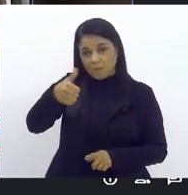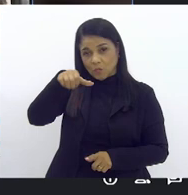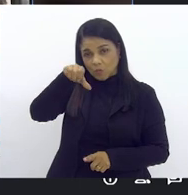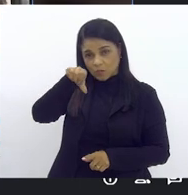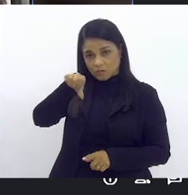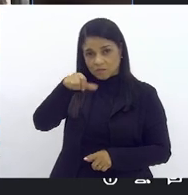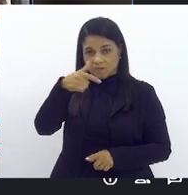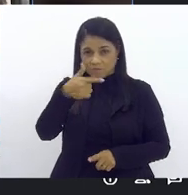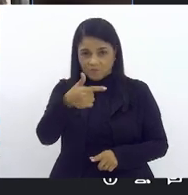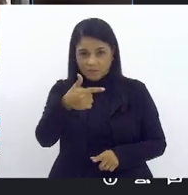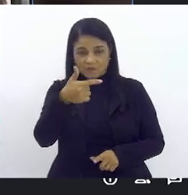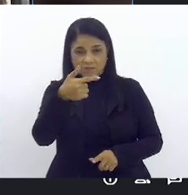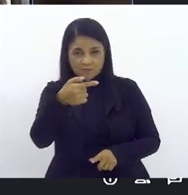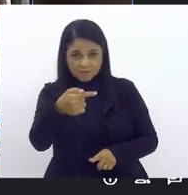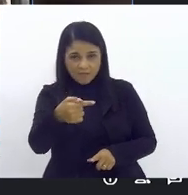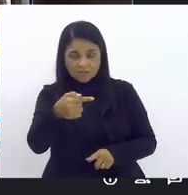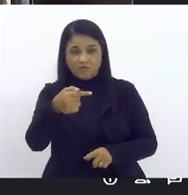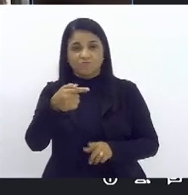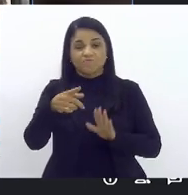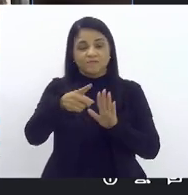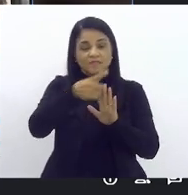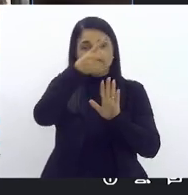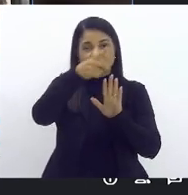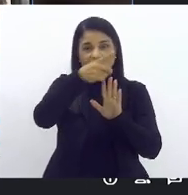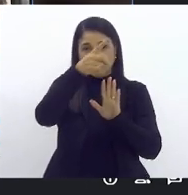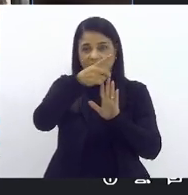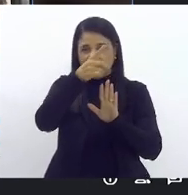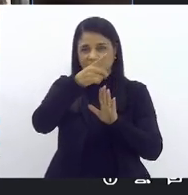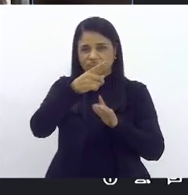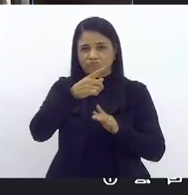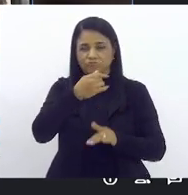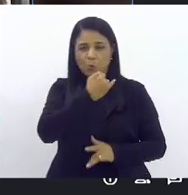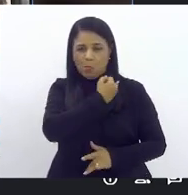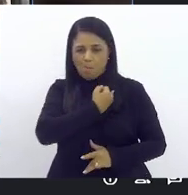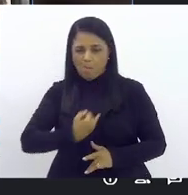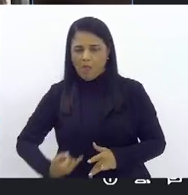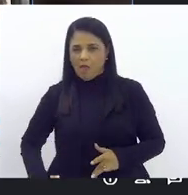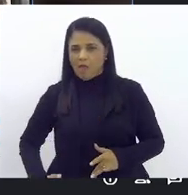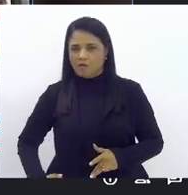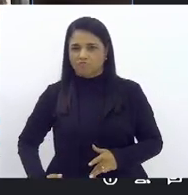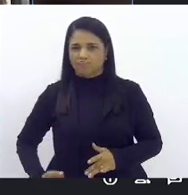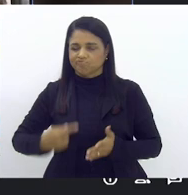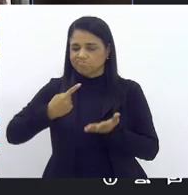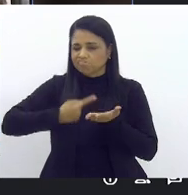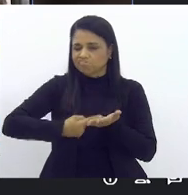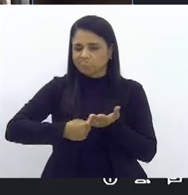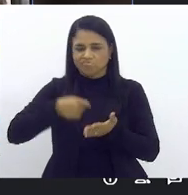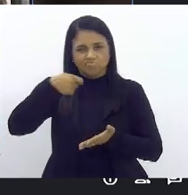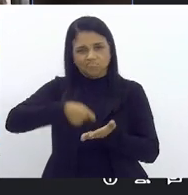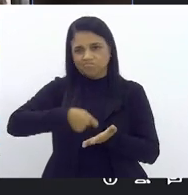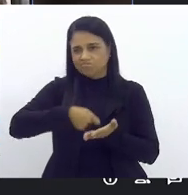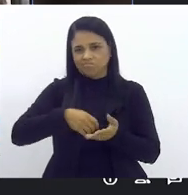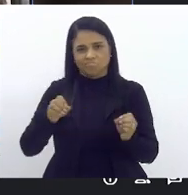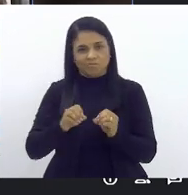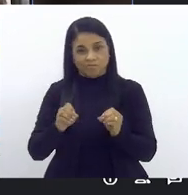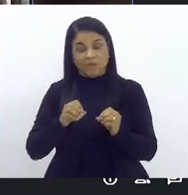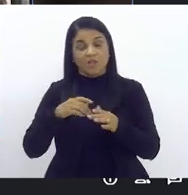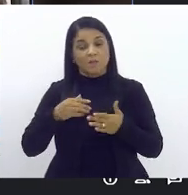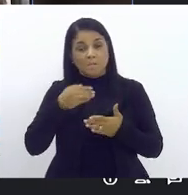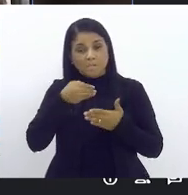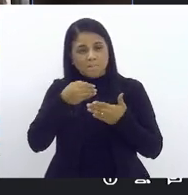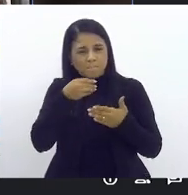1827, com um decreto imperial que não foi cumprido naquele período. Nos aproximamos do piso